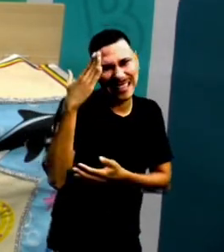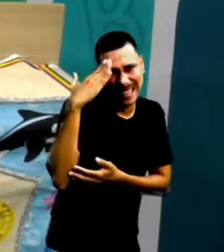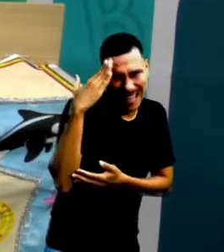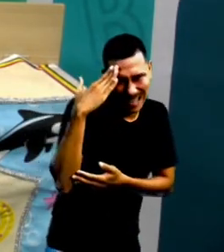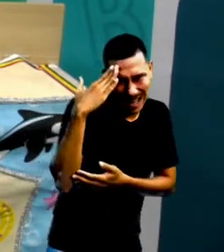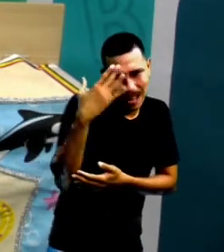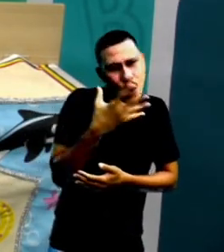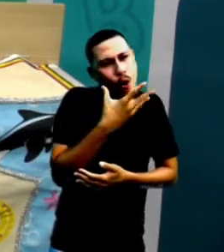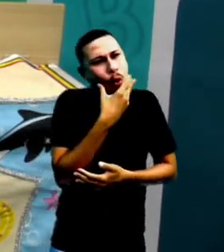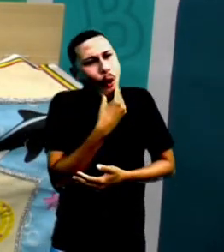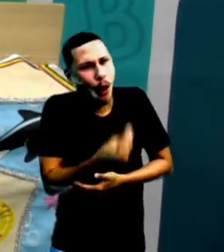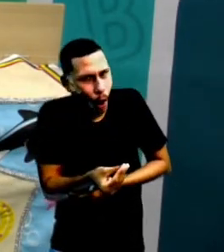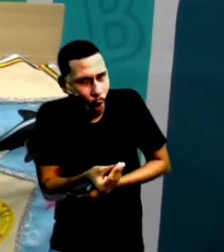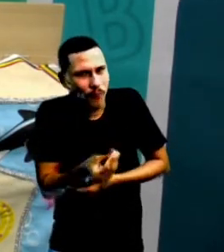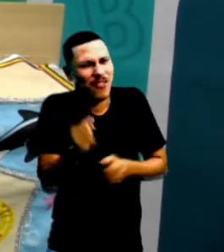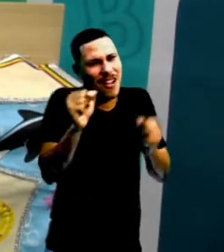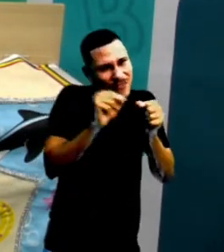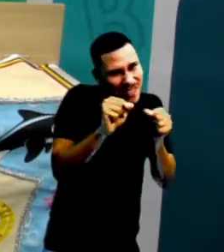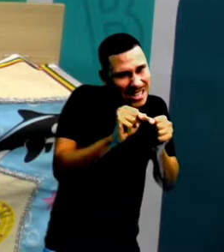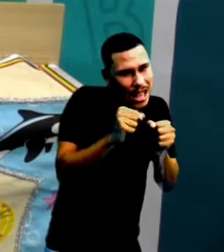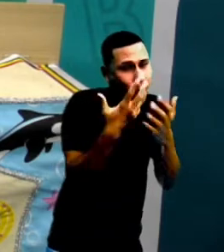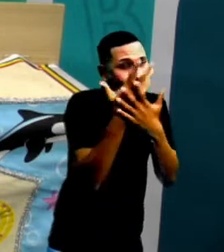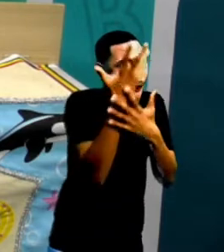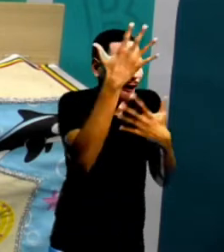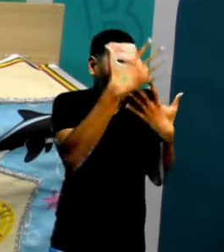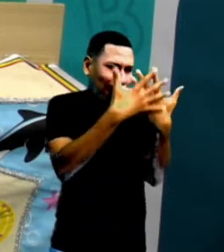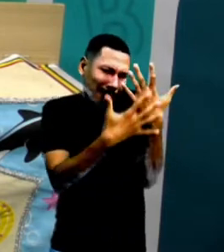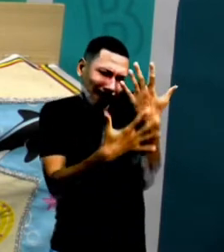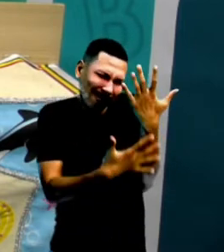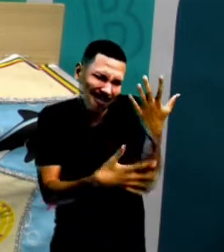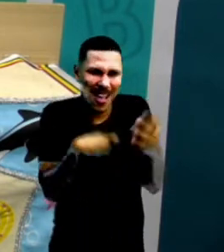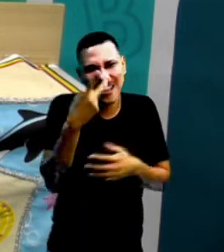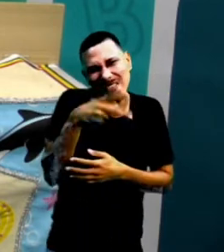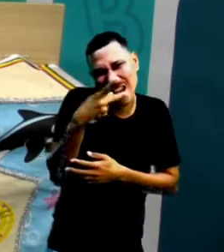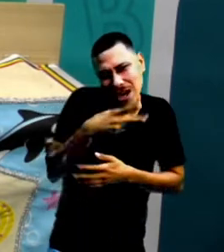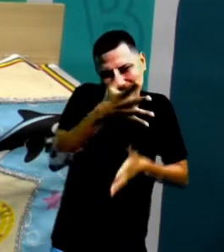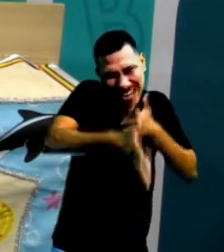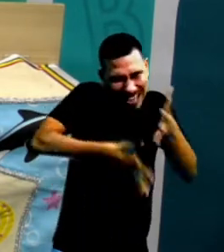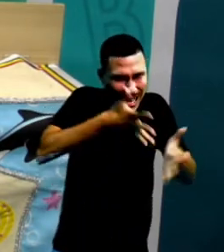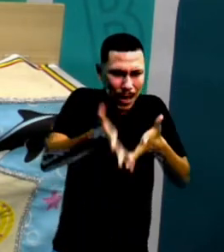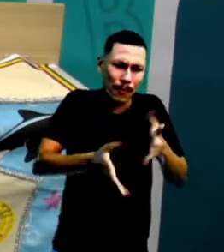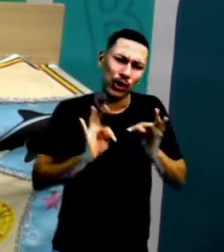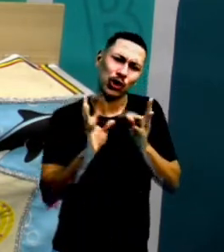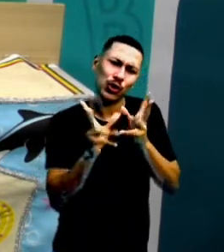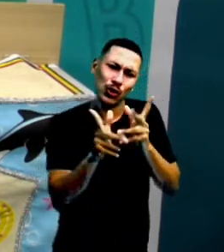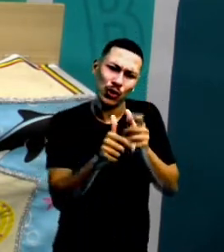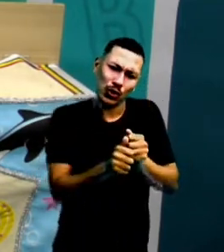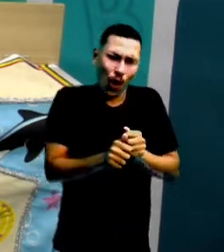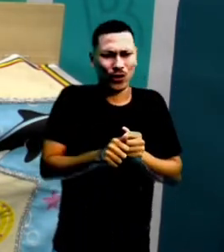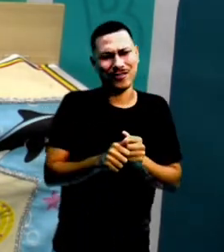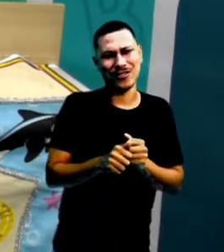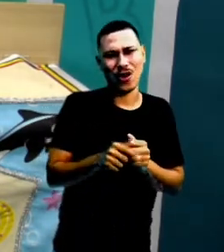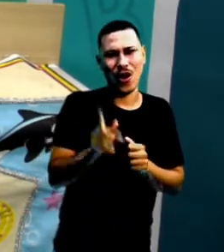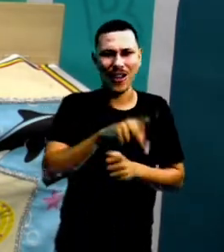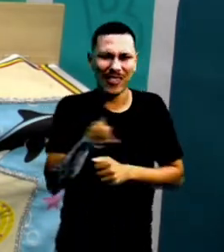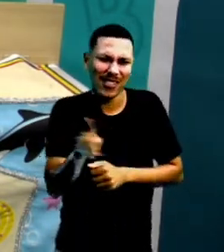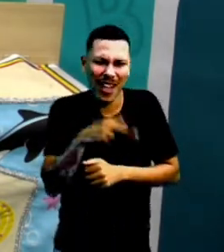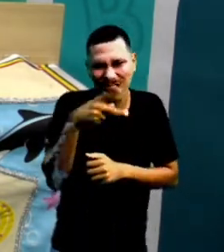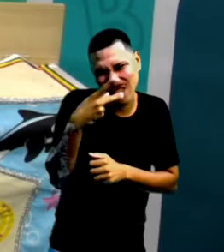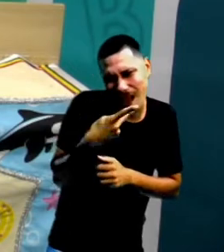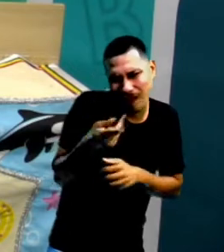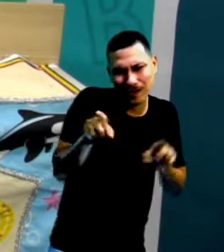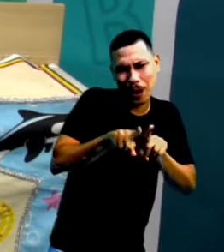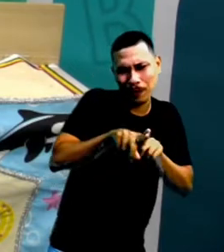aquele rapaz que vai fazer ali com as mãos, ele tá falando em libras, tudo que tia lê e leiturinha